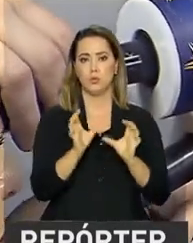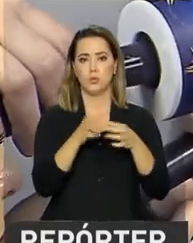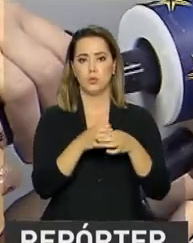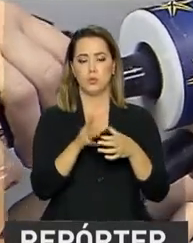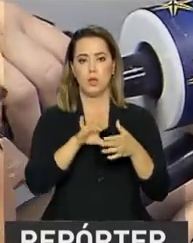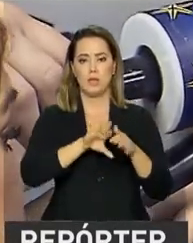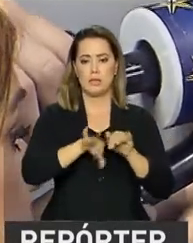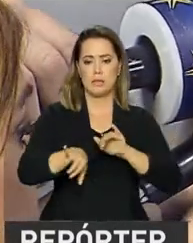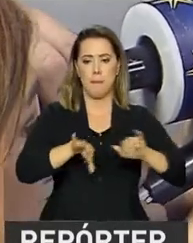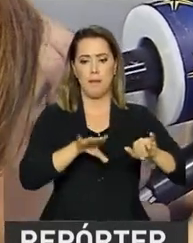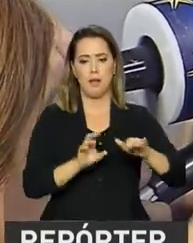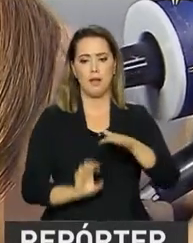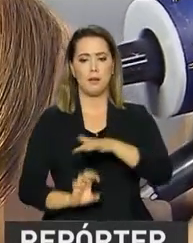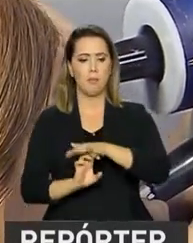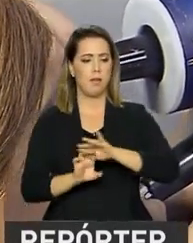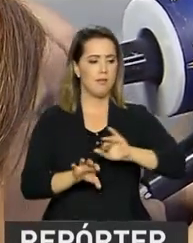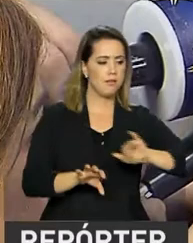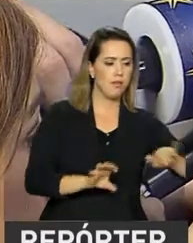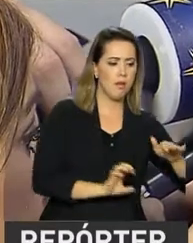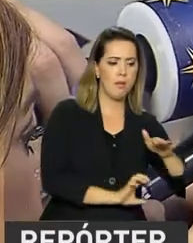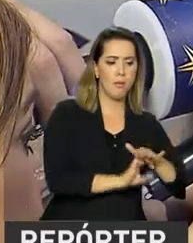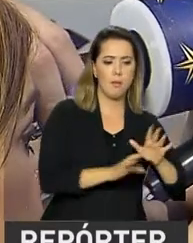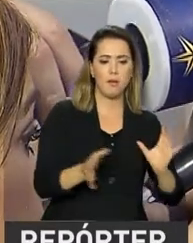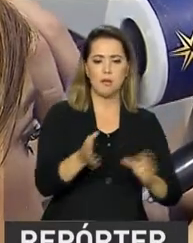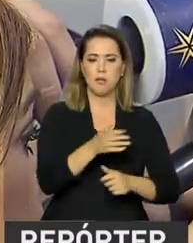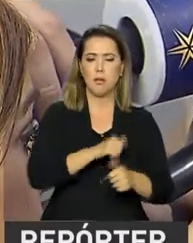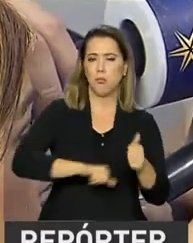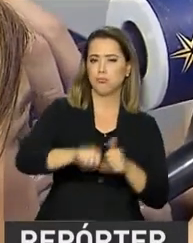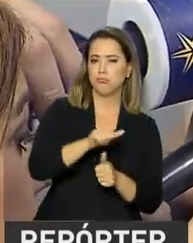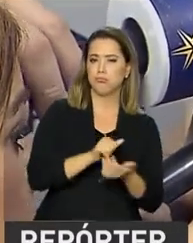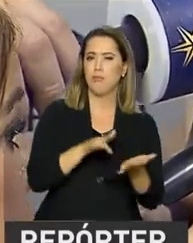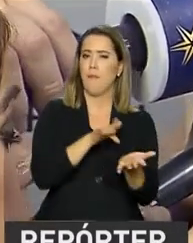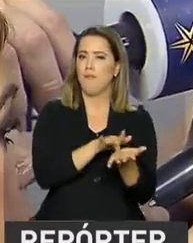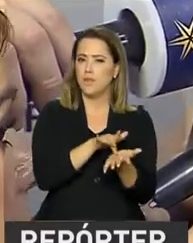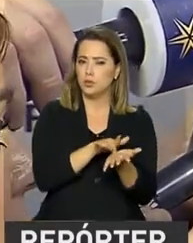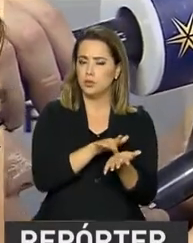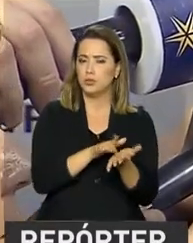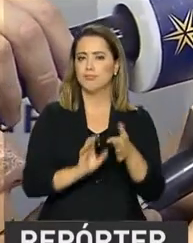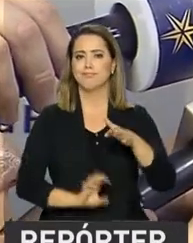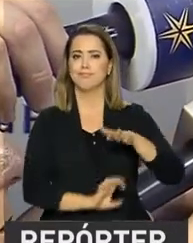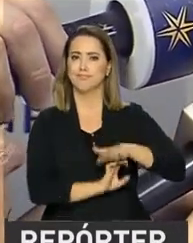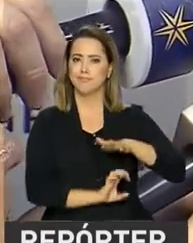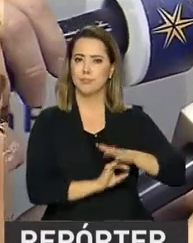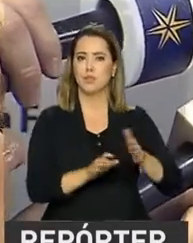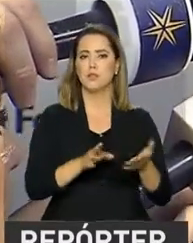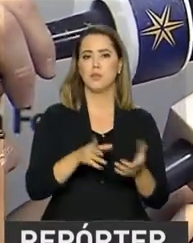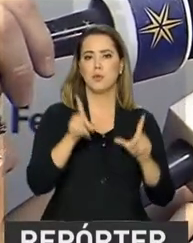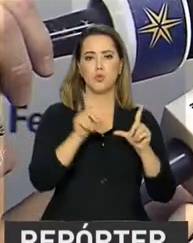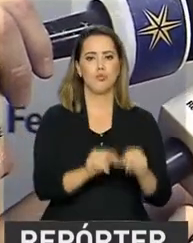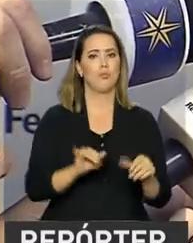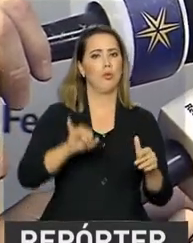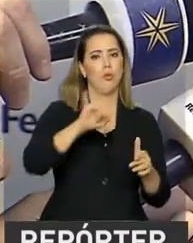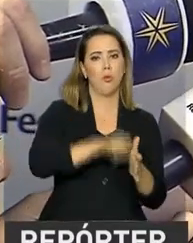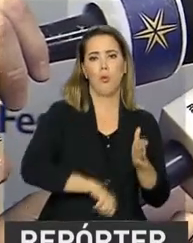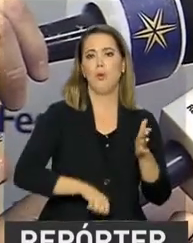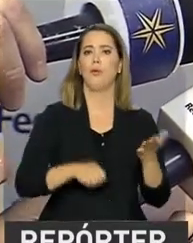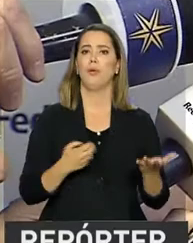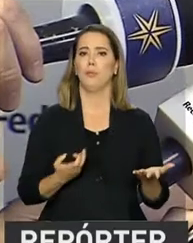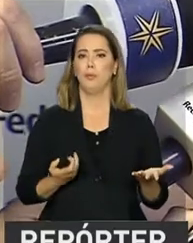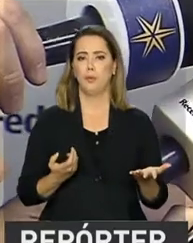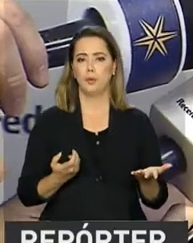e para a empresa eleva as pessoas seus funcionários para uma empresa tributadas pelo simples para não ter que pagar a contribuição